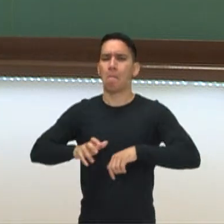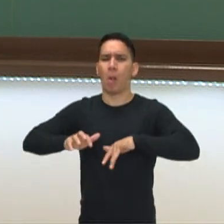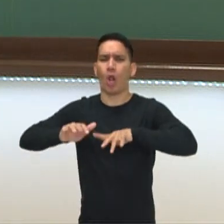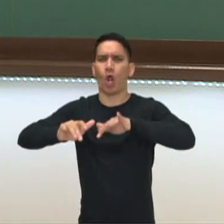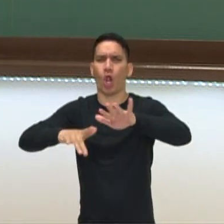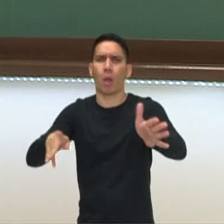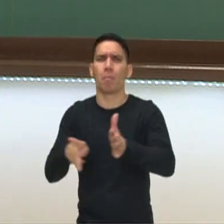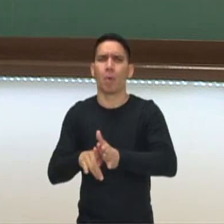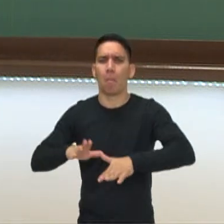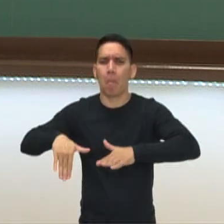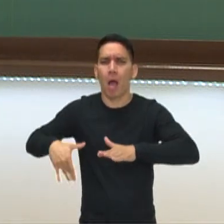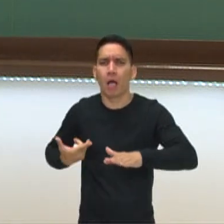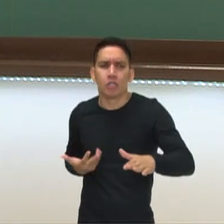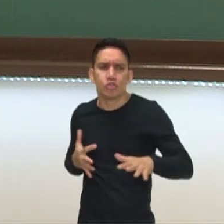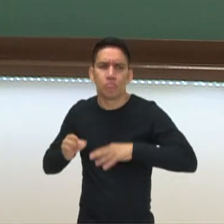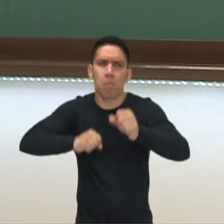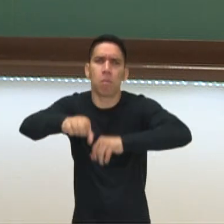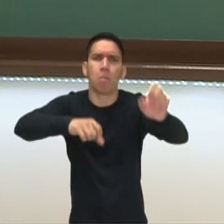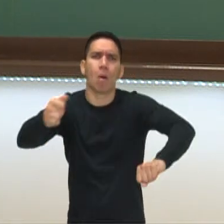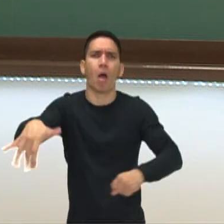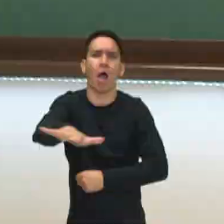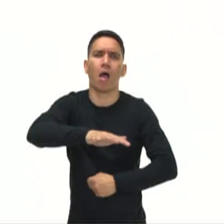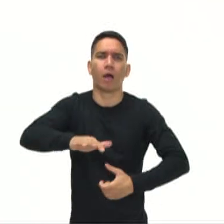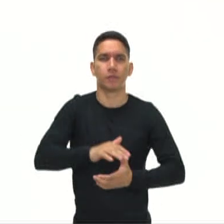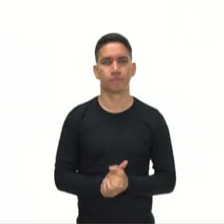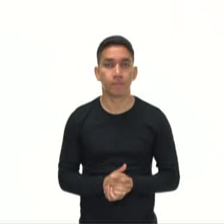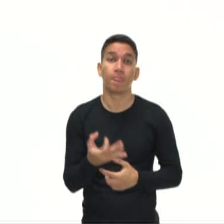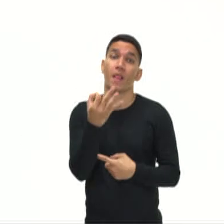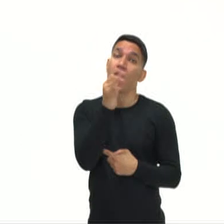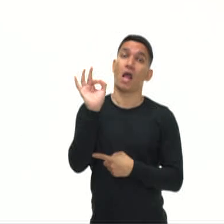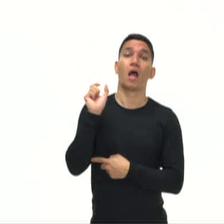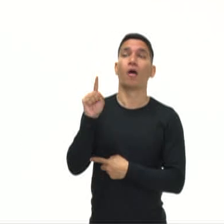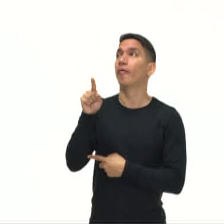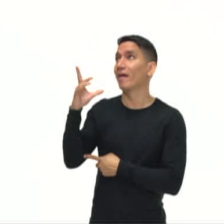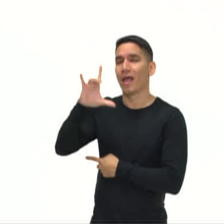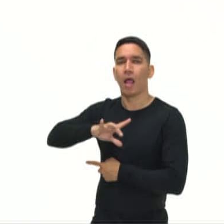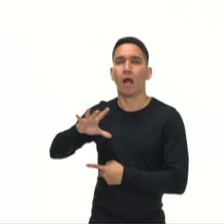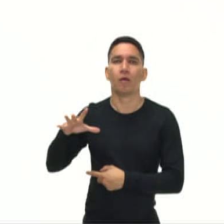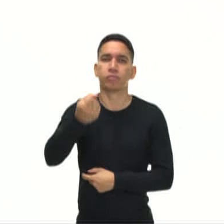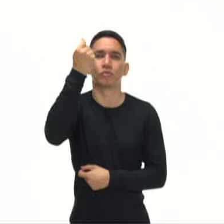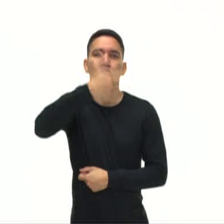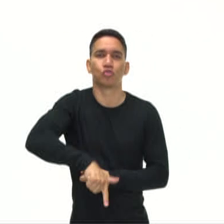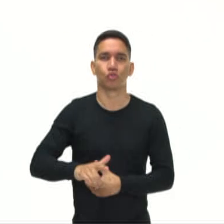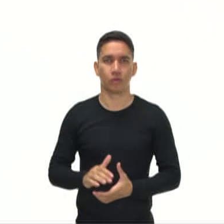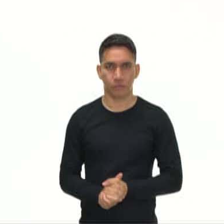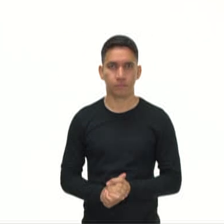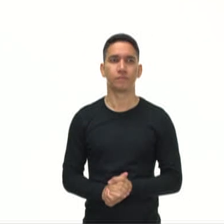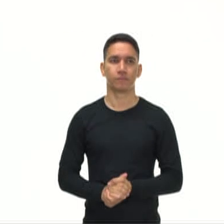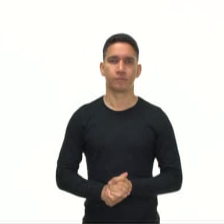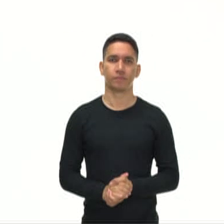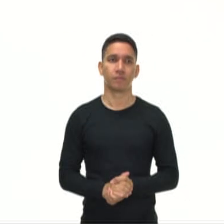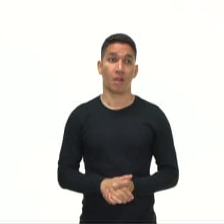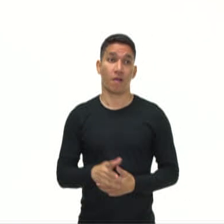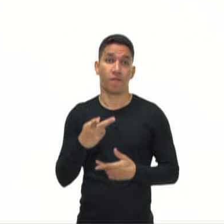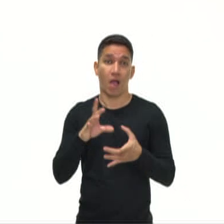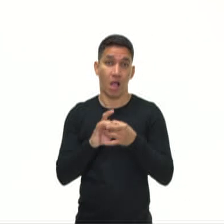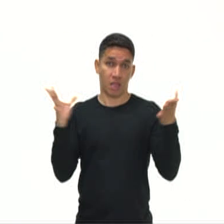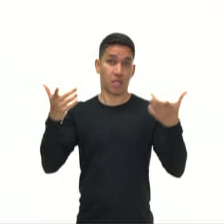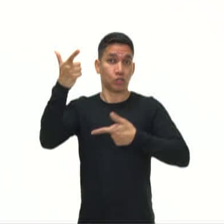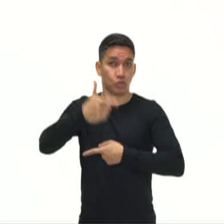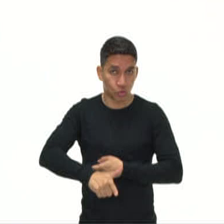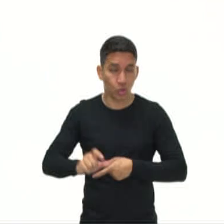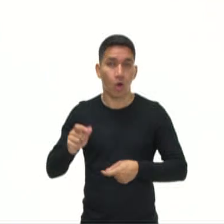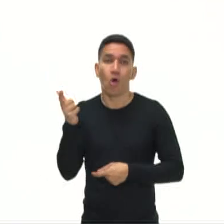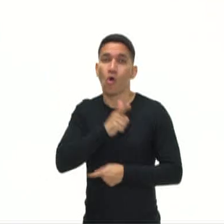numa praia e ocuparem o território. A França aqui é recuperada. A França fica livre novamente